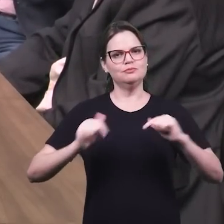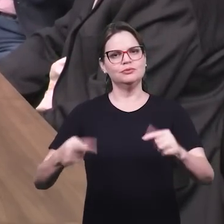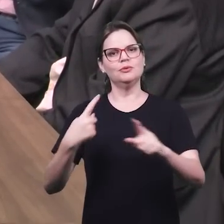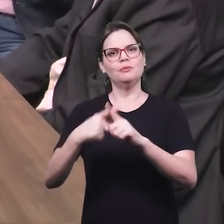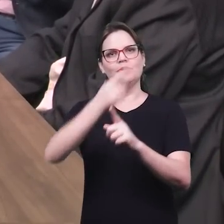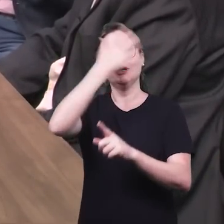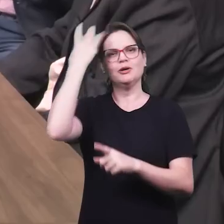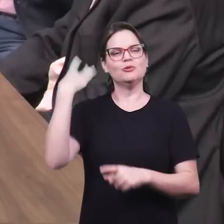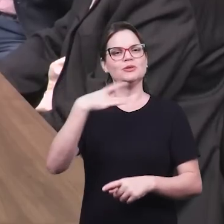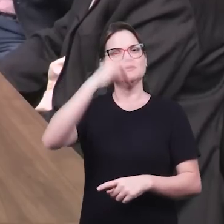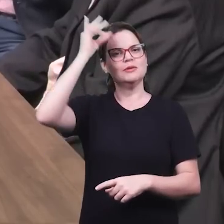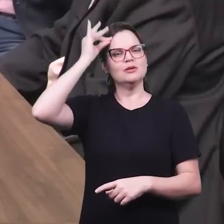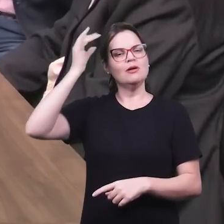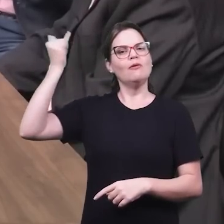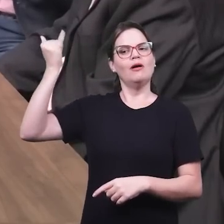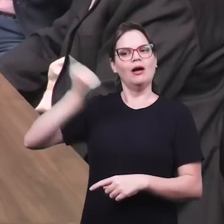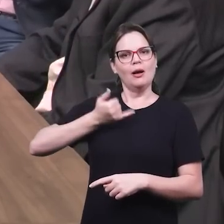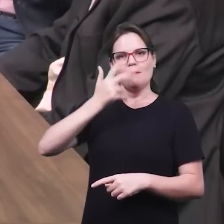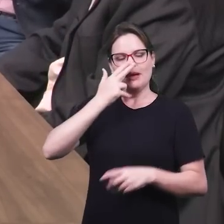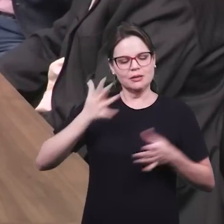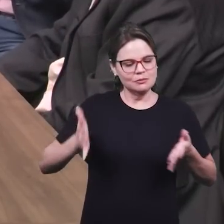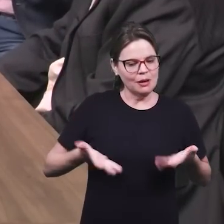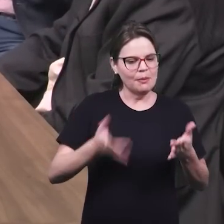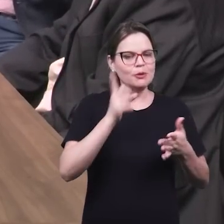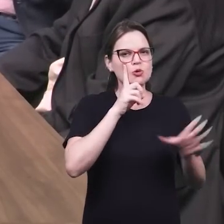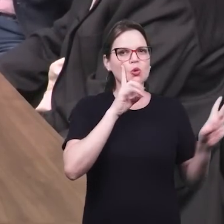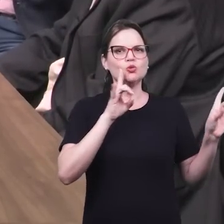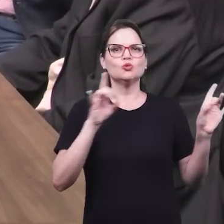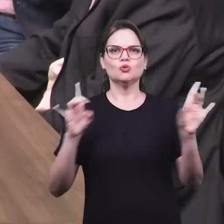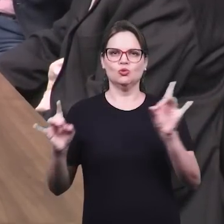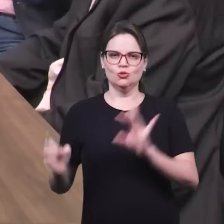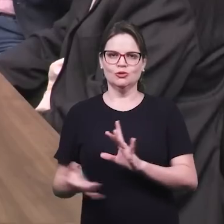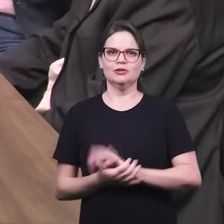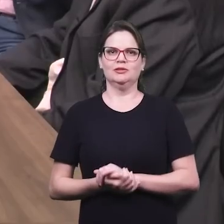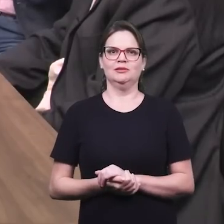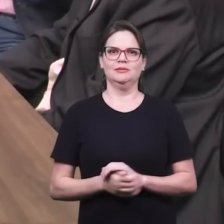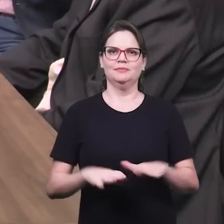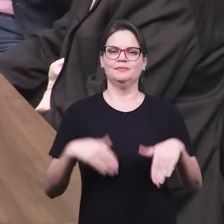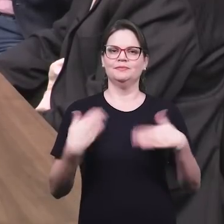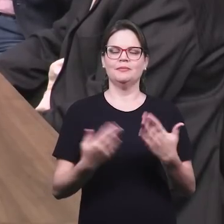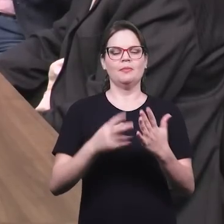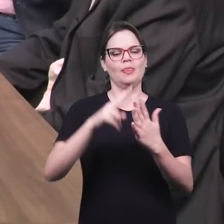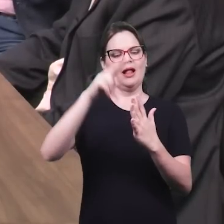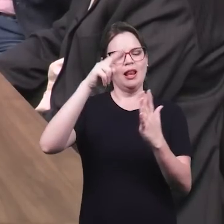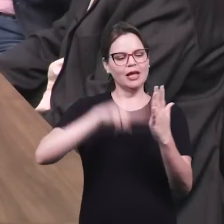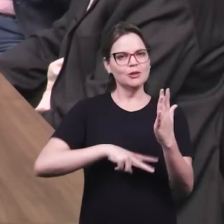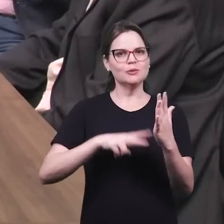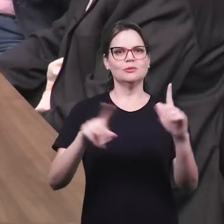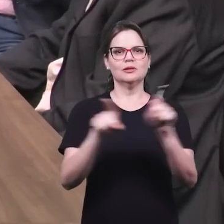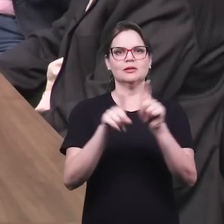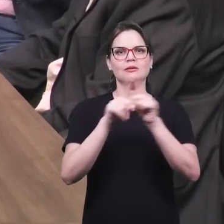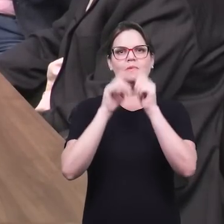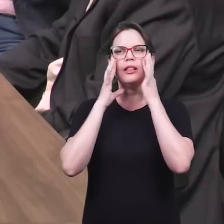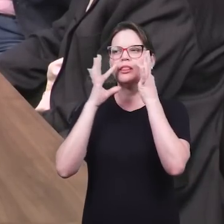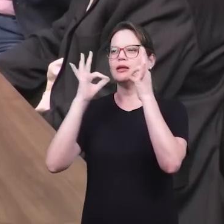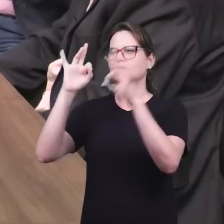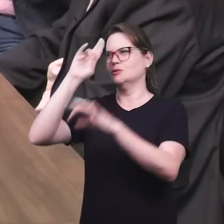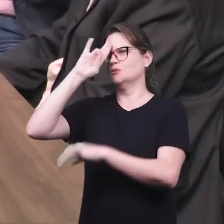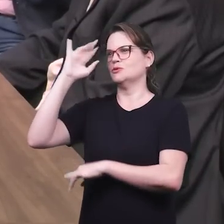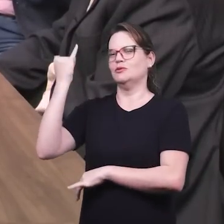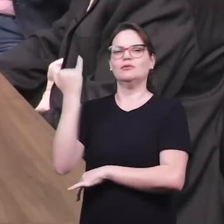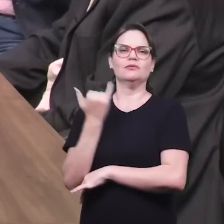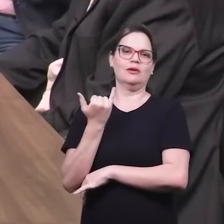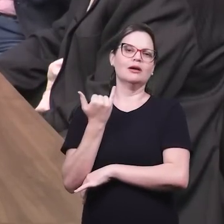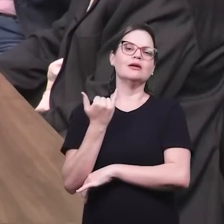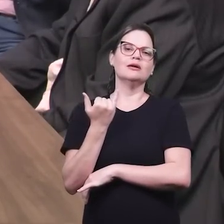nos impulsiona a fazê-lo diariamente, né? Então, aqui a leitura, o ouvir... E, basicamente,